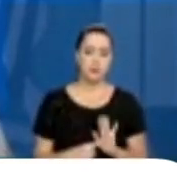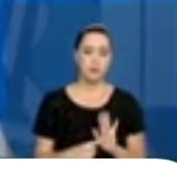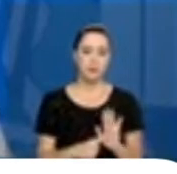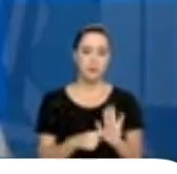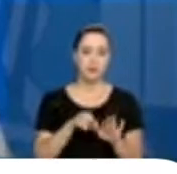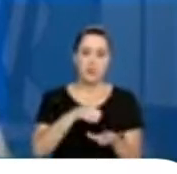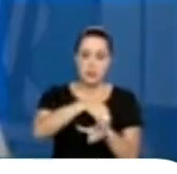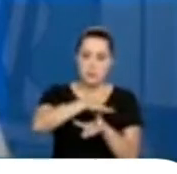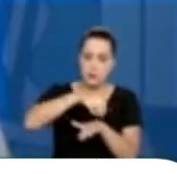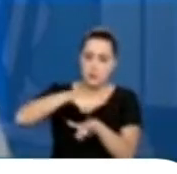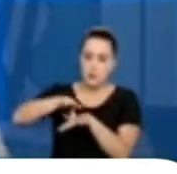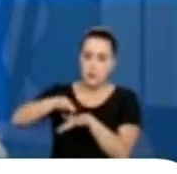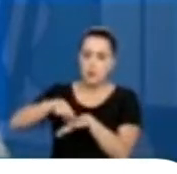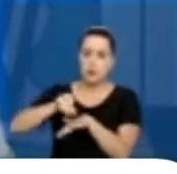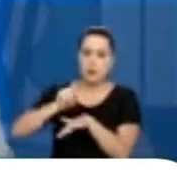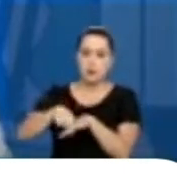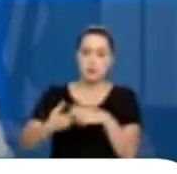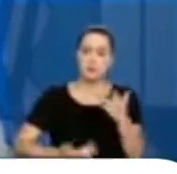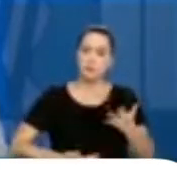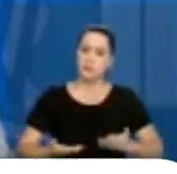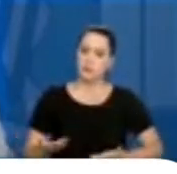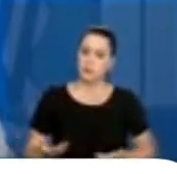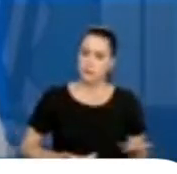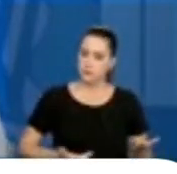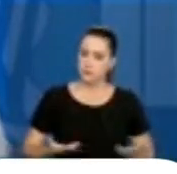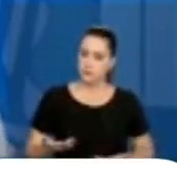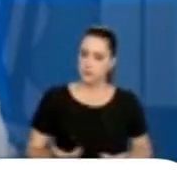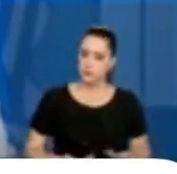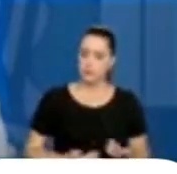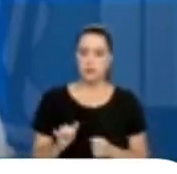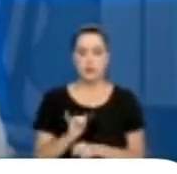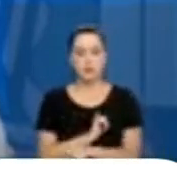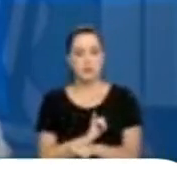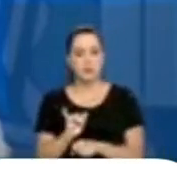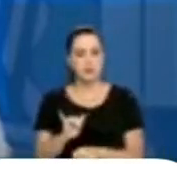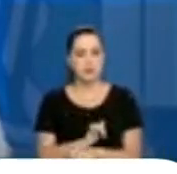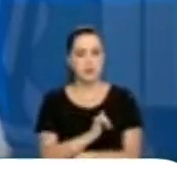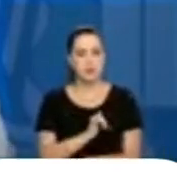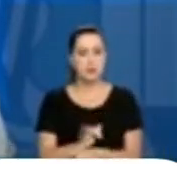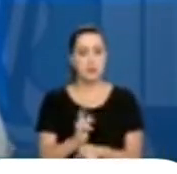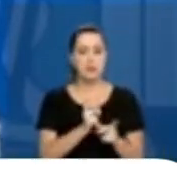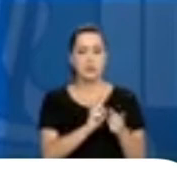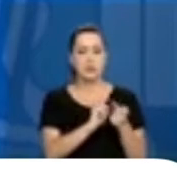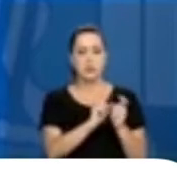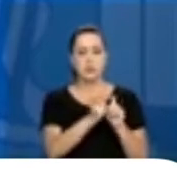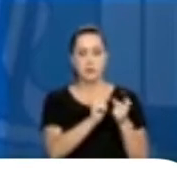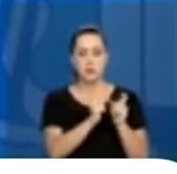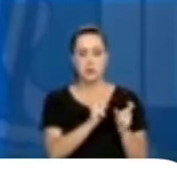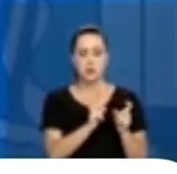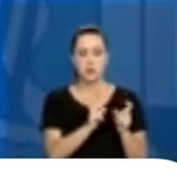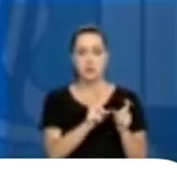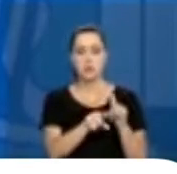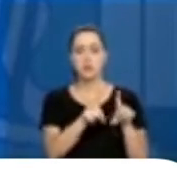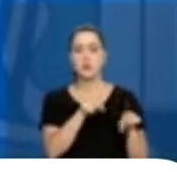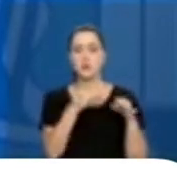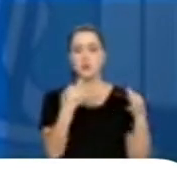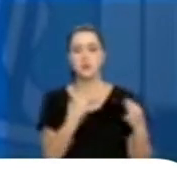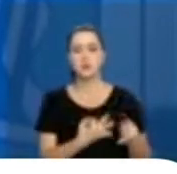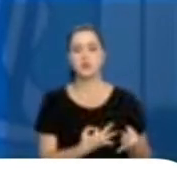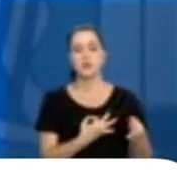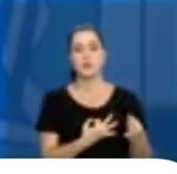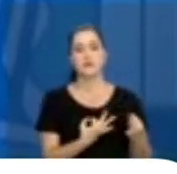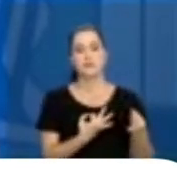essas informações a serviço da estratégia do gestor para a tomada de decisão,